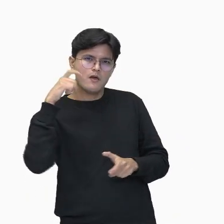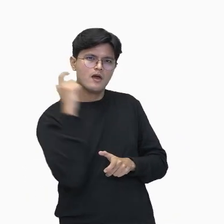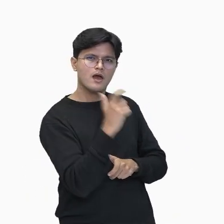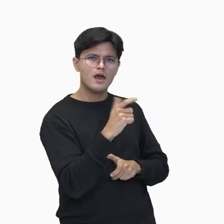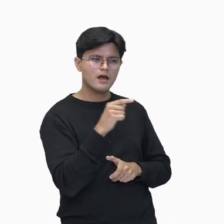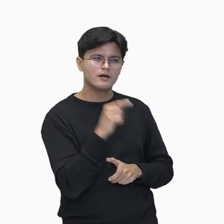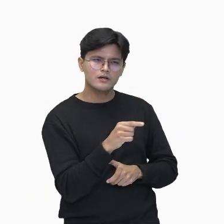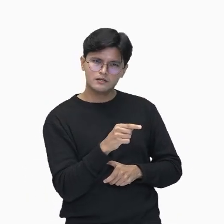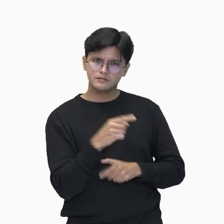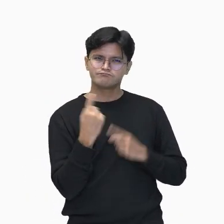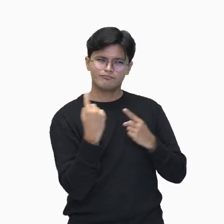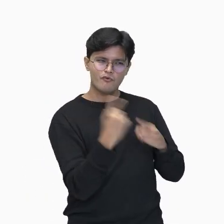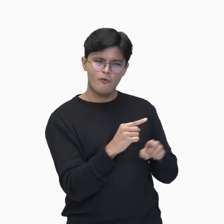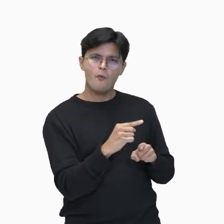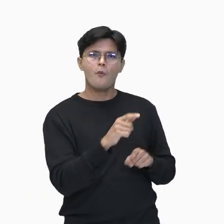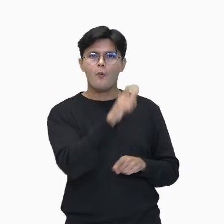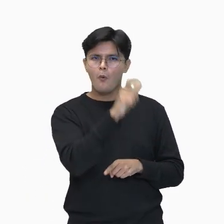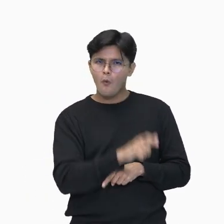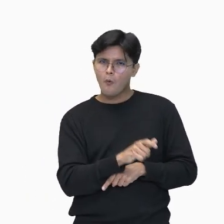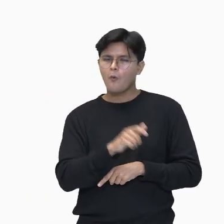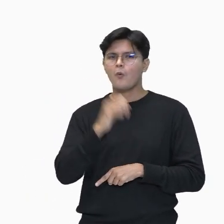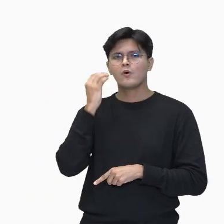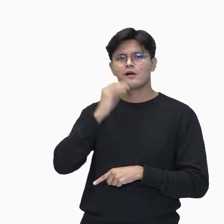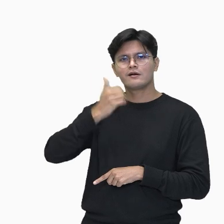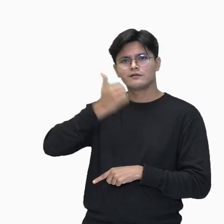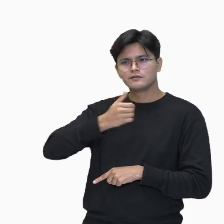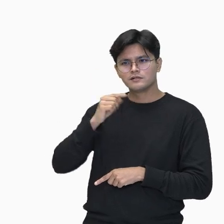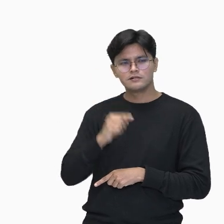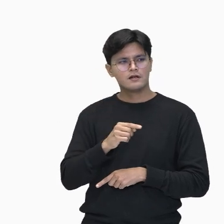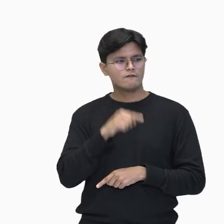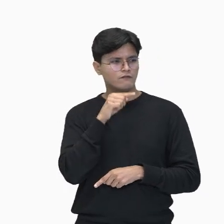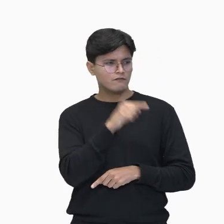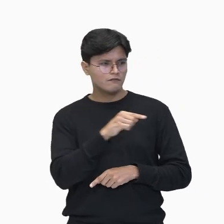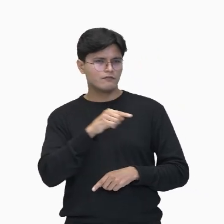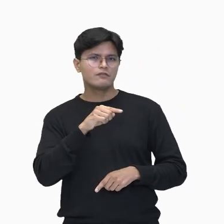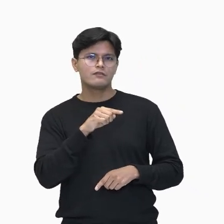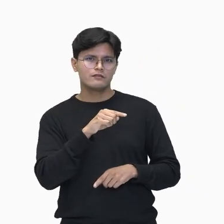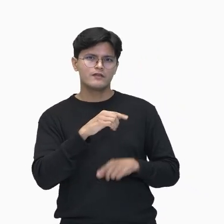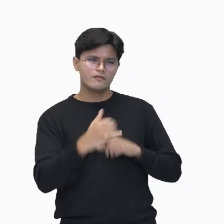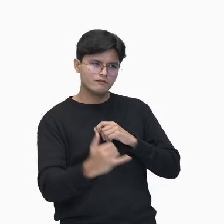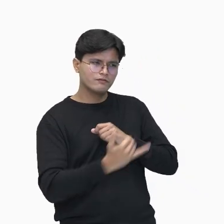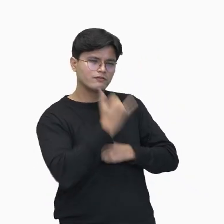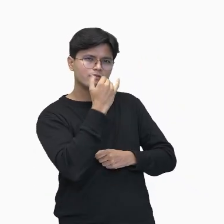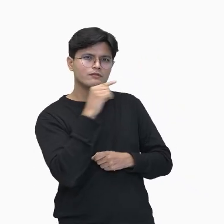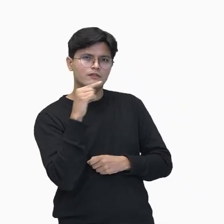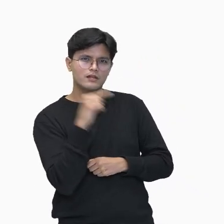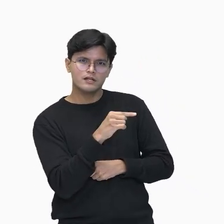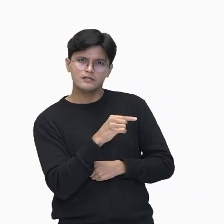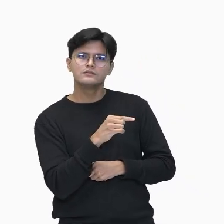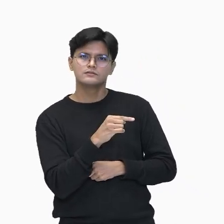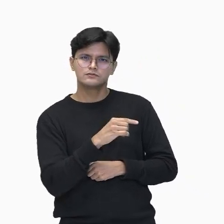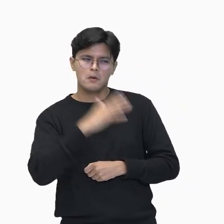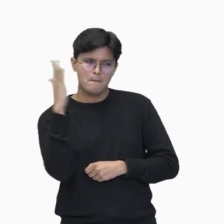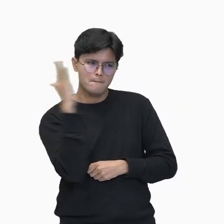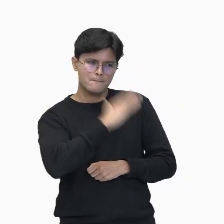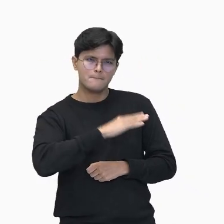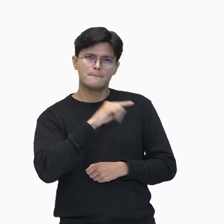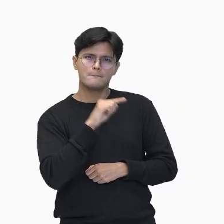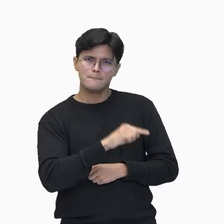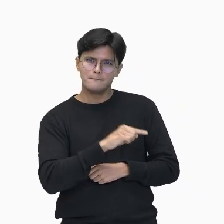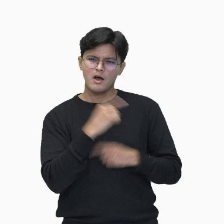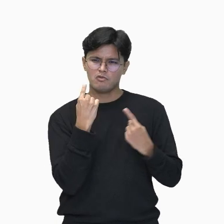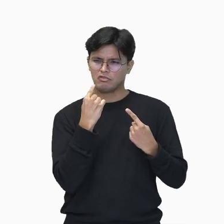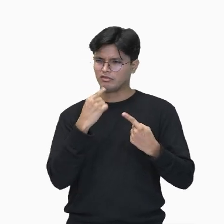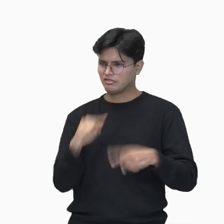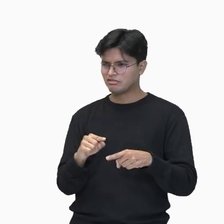chamando-lhe traidor perjuro algs e carniceiro dos homens